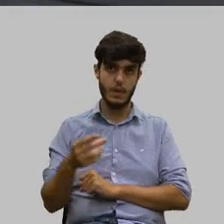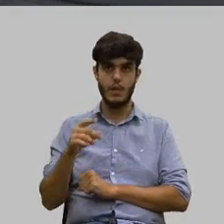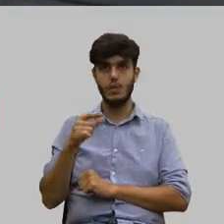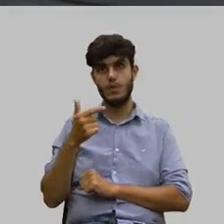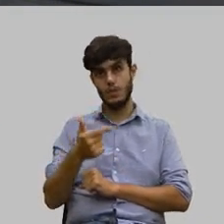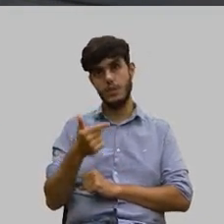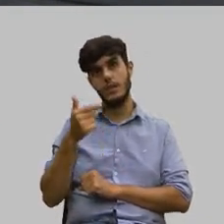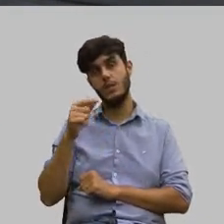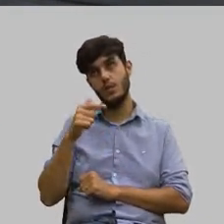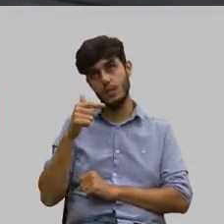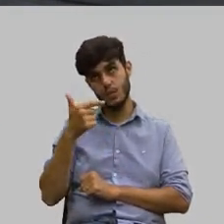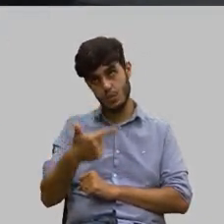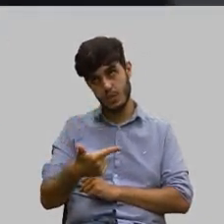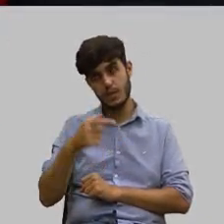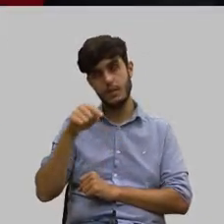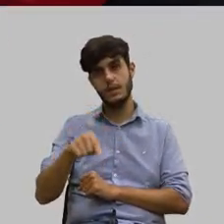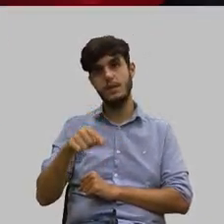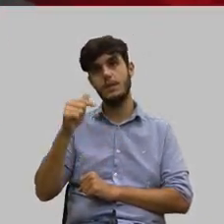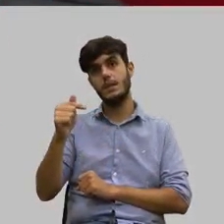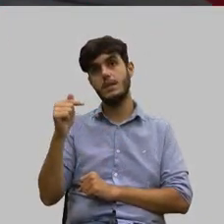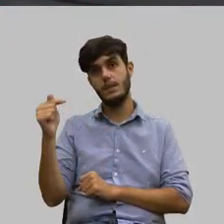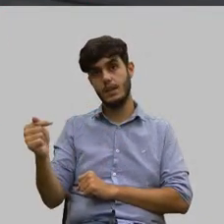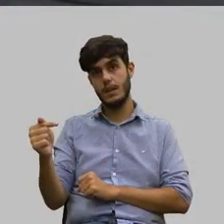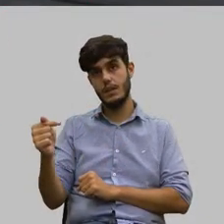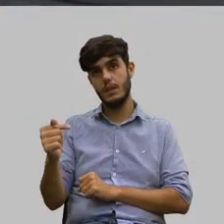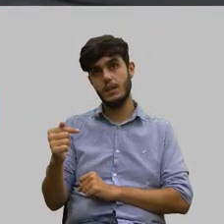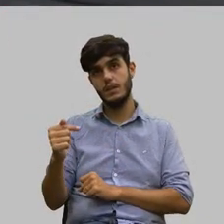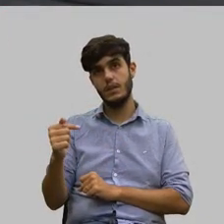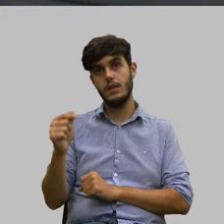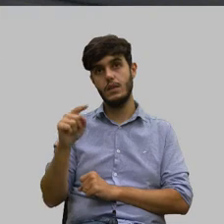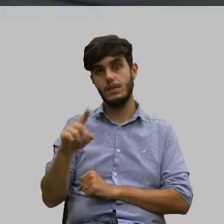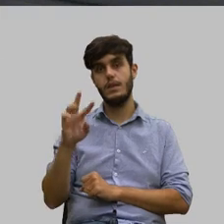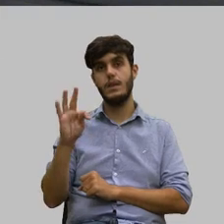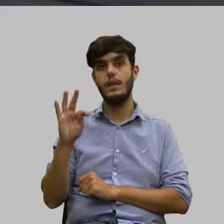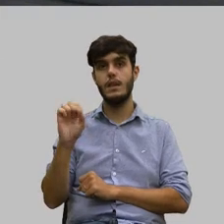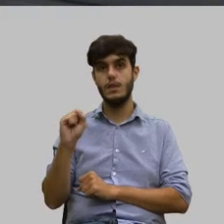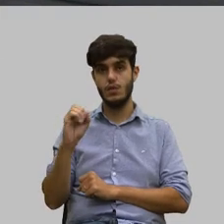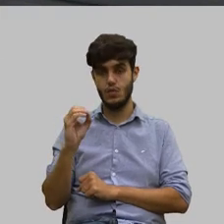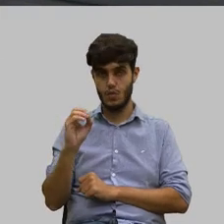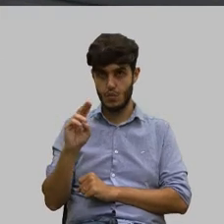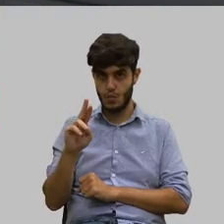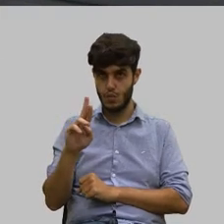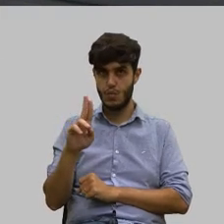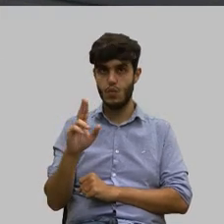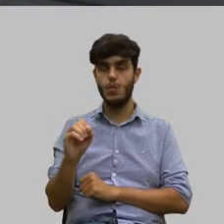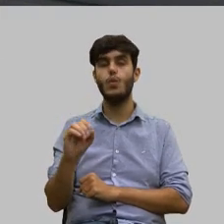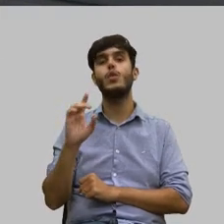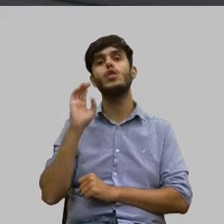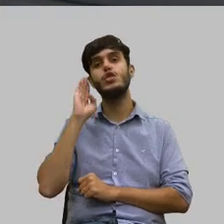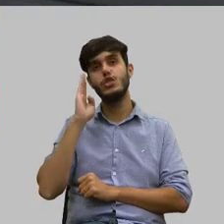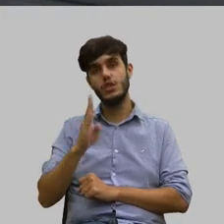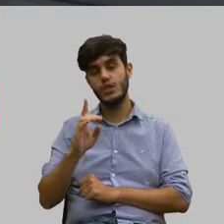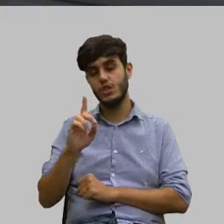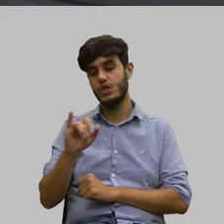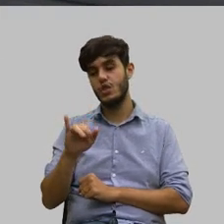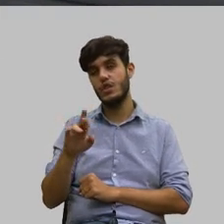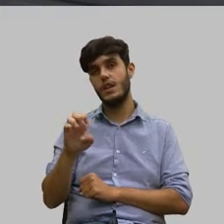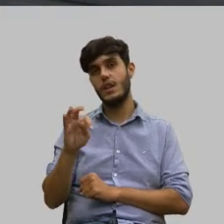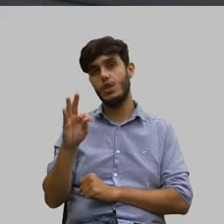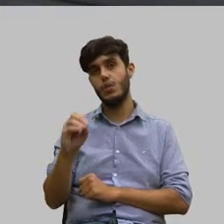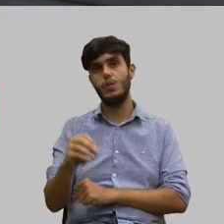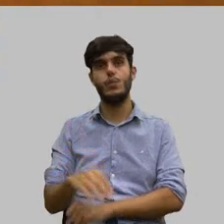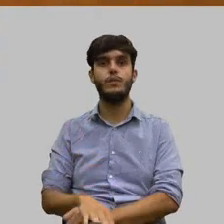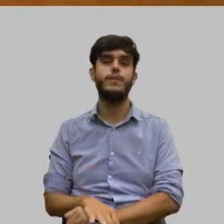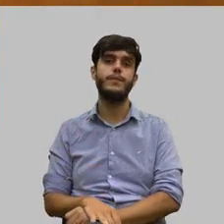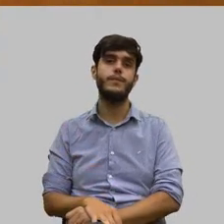1.277 com recurso único examento do Tesouro 1 milhão 1 milhão 270 7 previsão